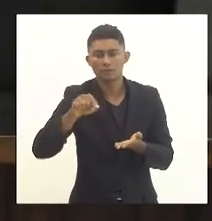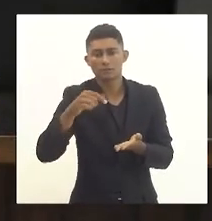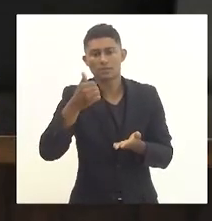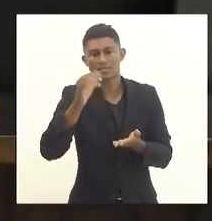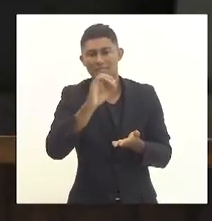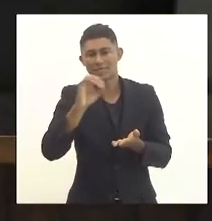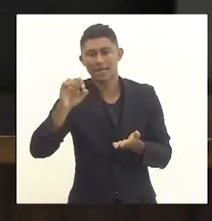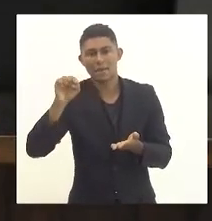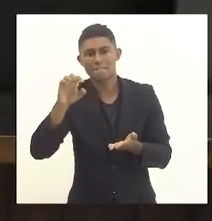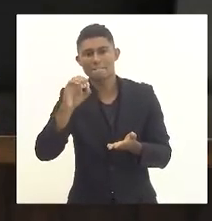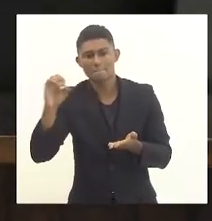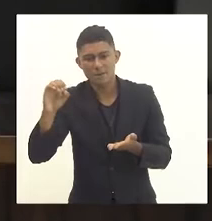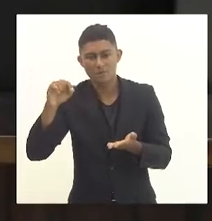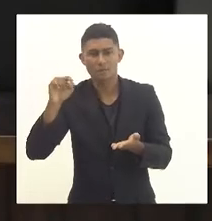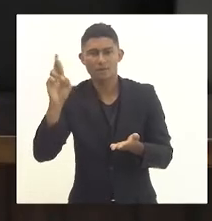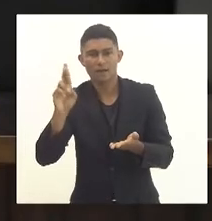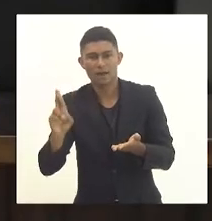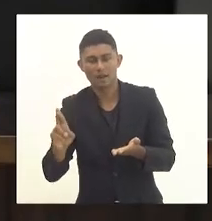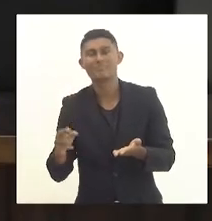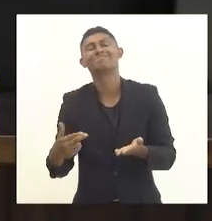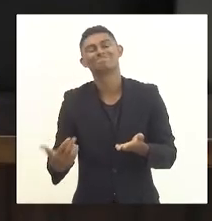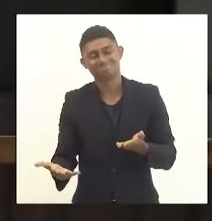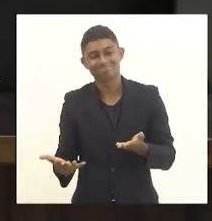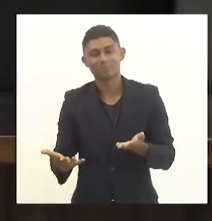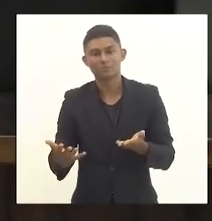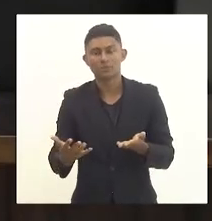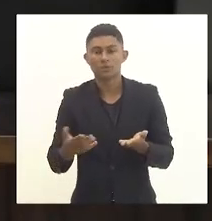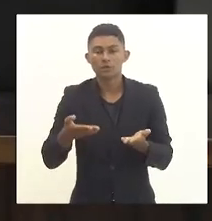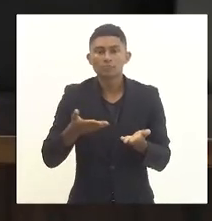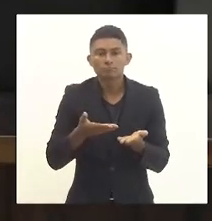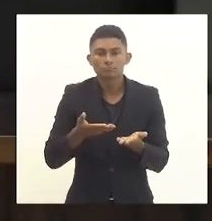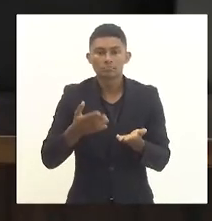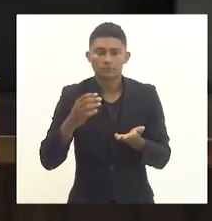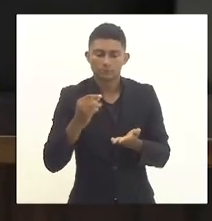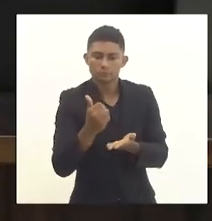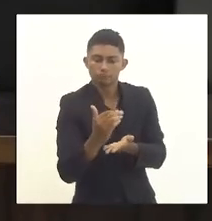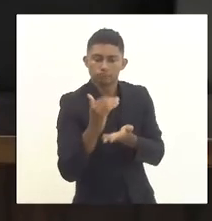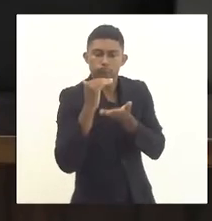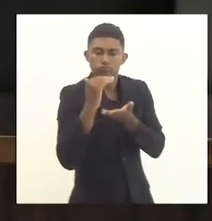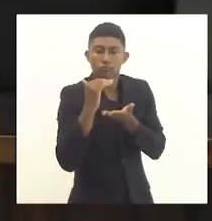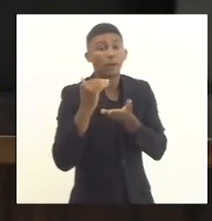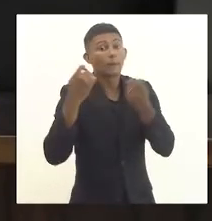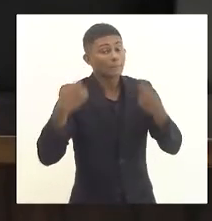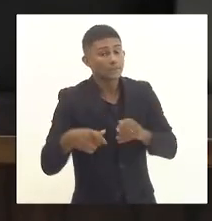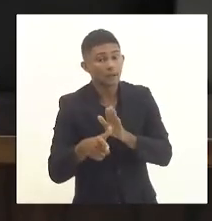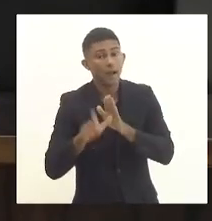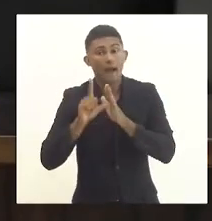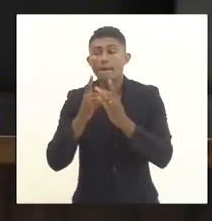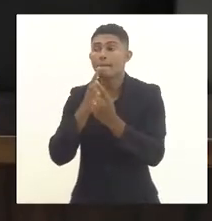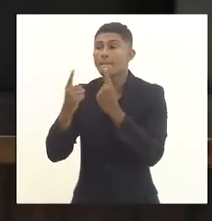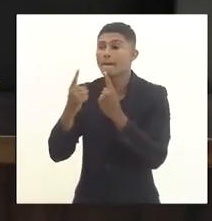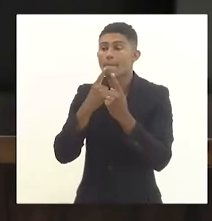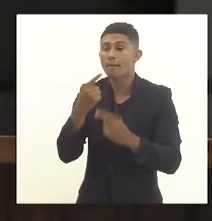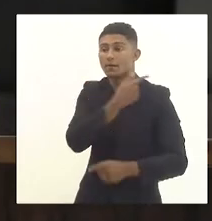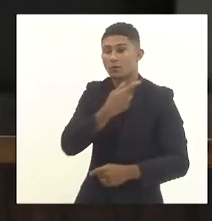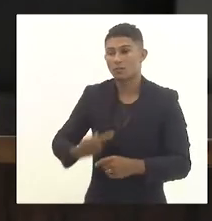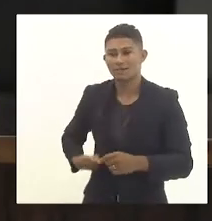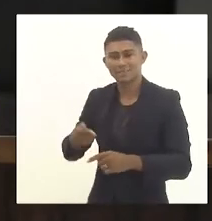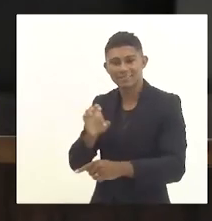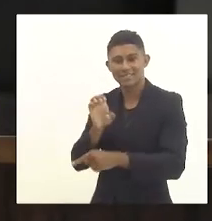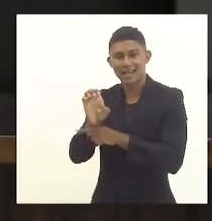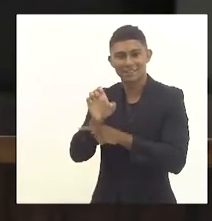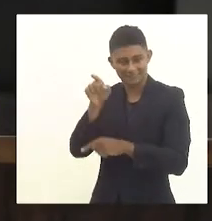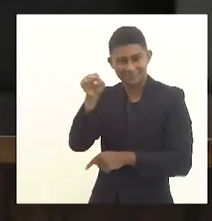disponível e precisamos discutir essa possibilidade junto ao governo do Estado, ao governador Cláudio